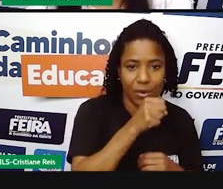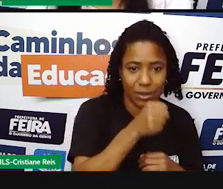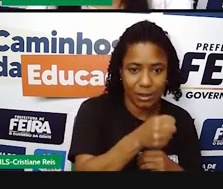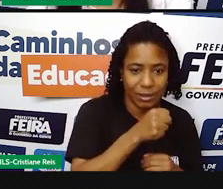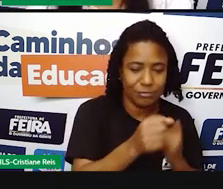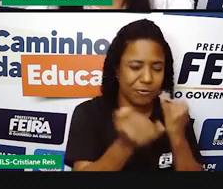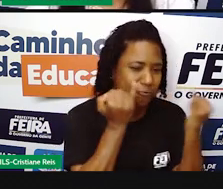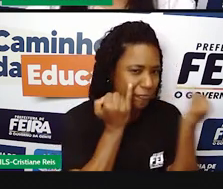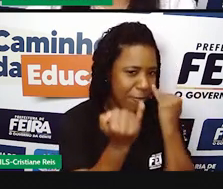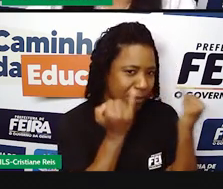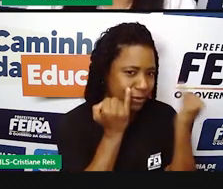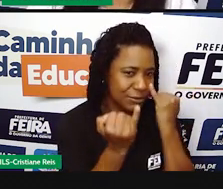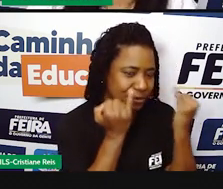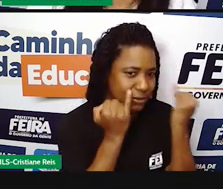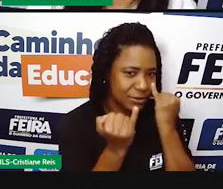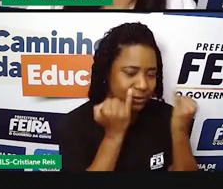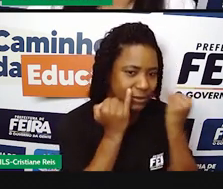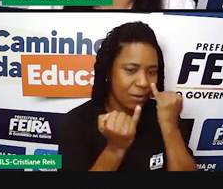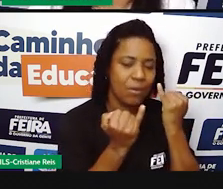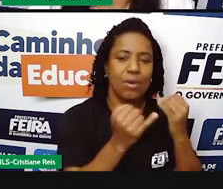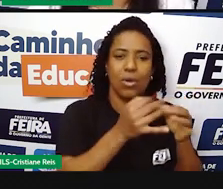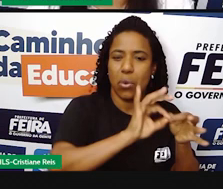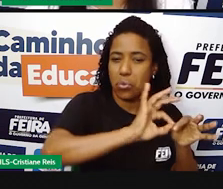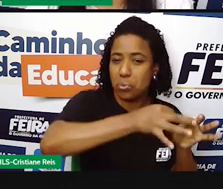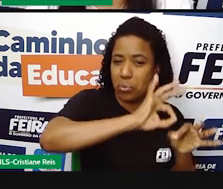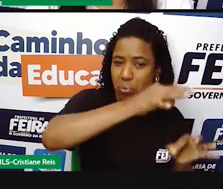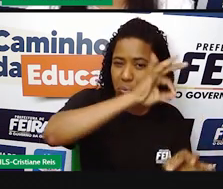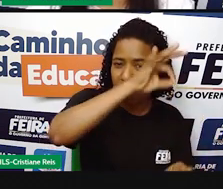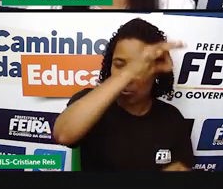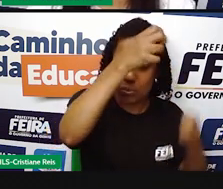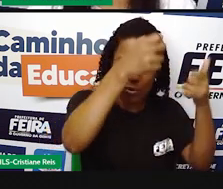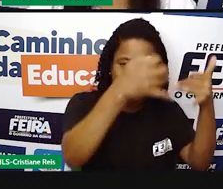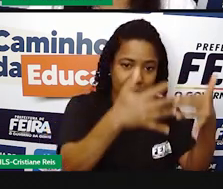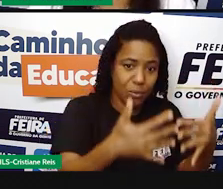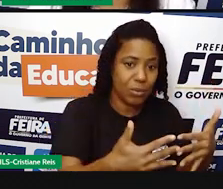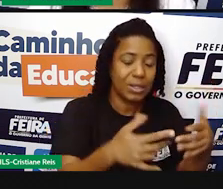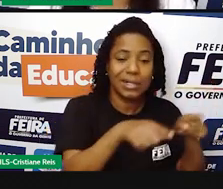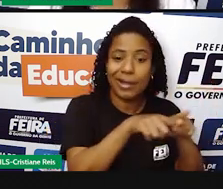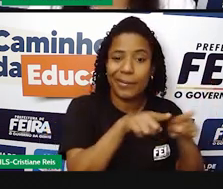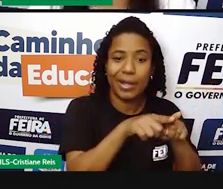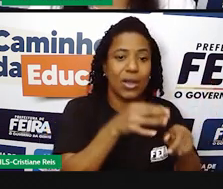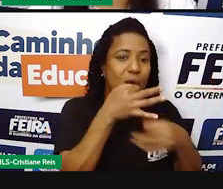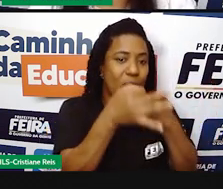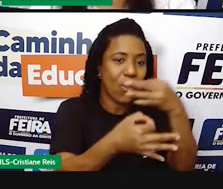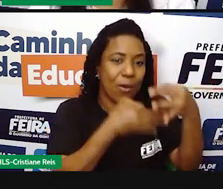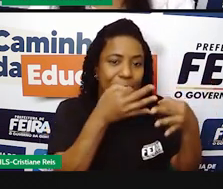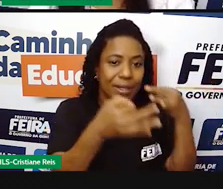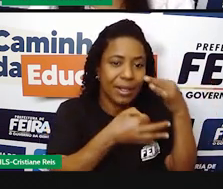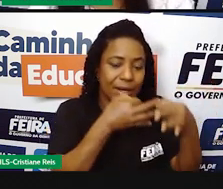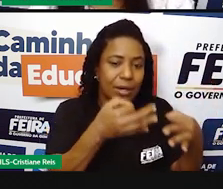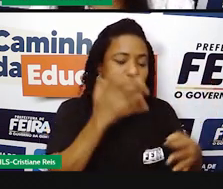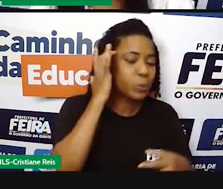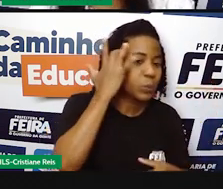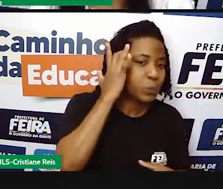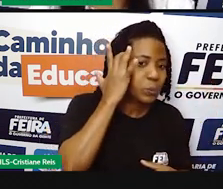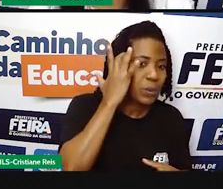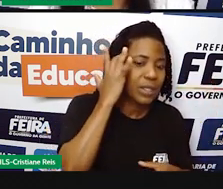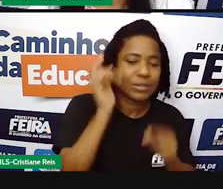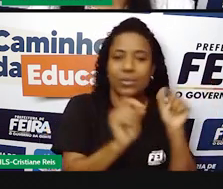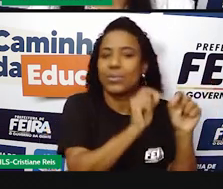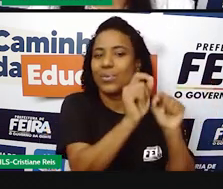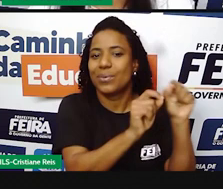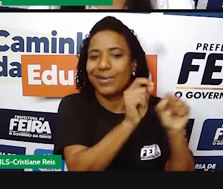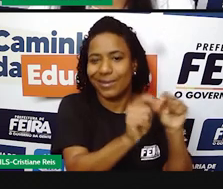têm, além da função de informar, a função também de formar opinião, as notícias são textos mais curtos,